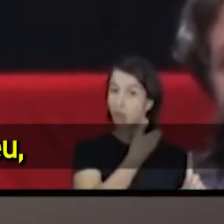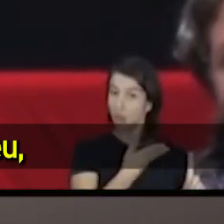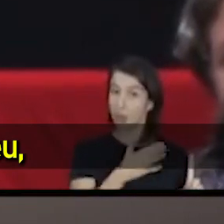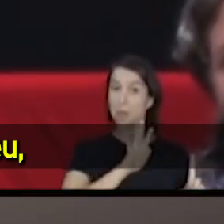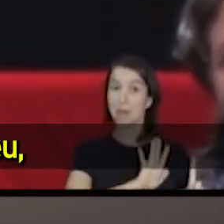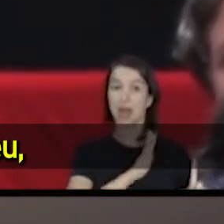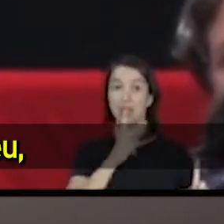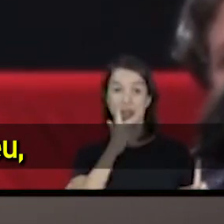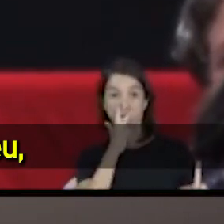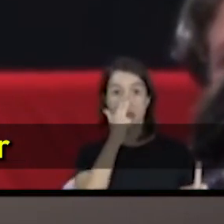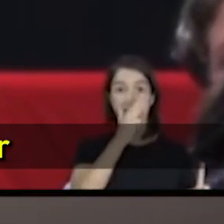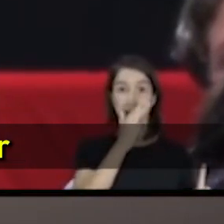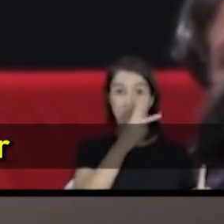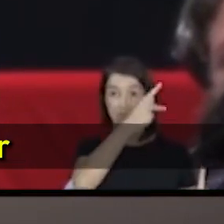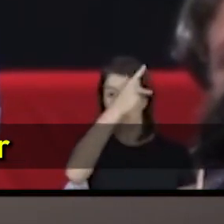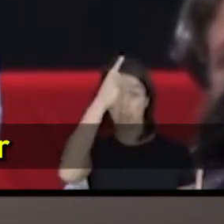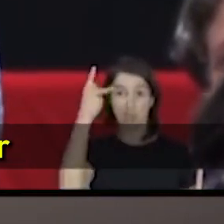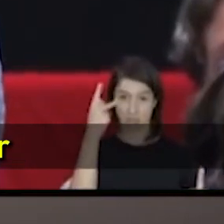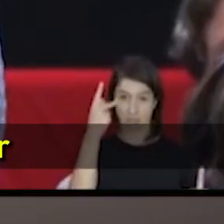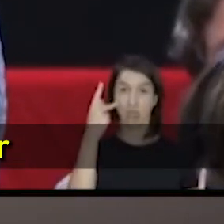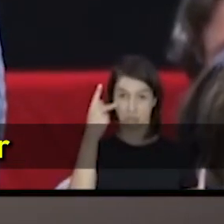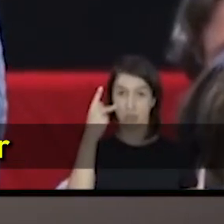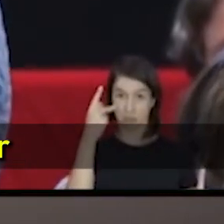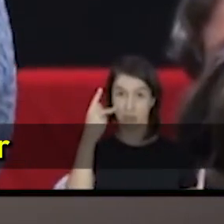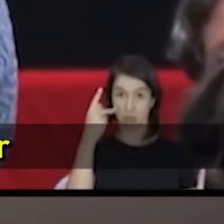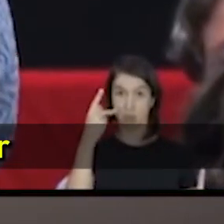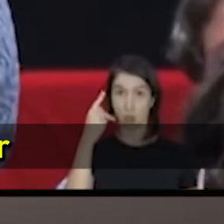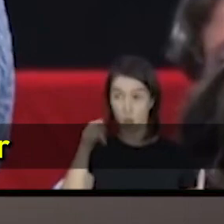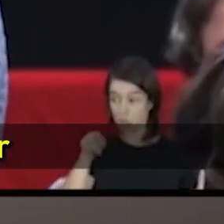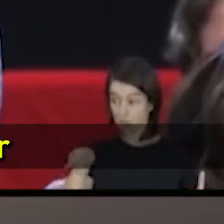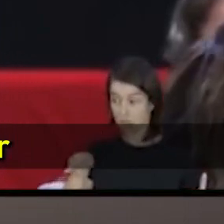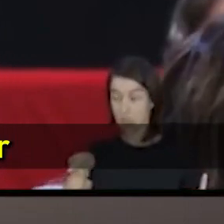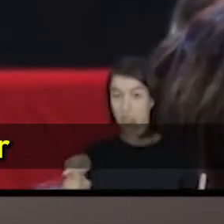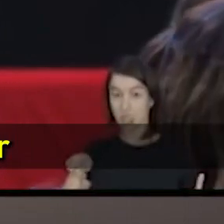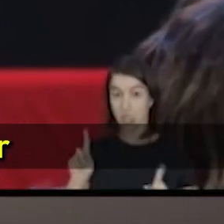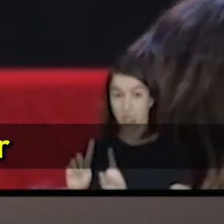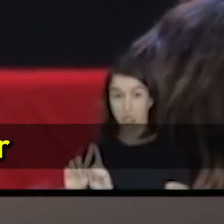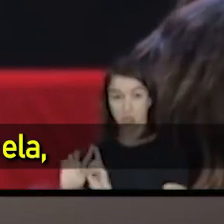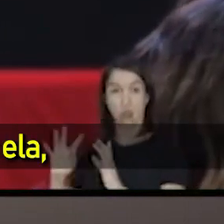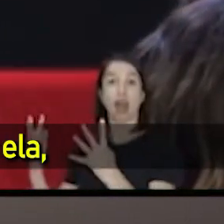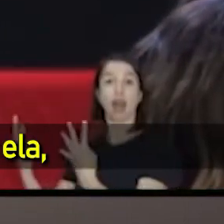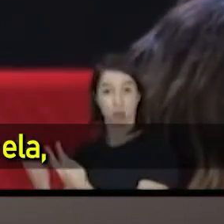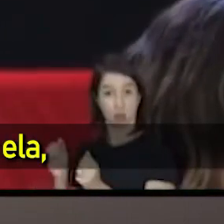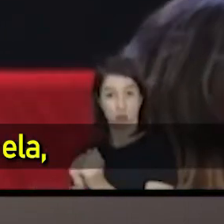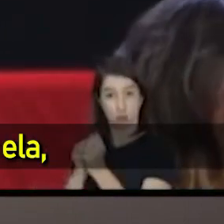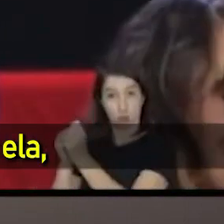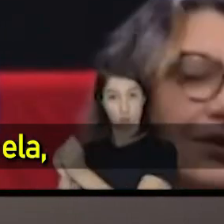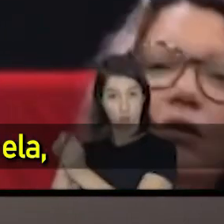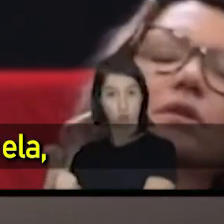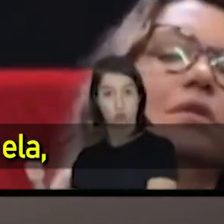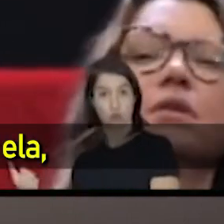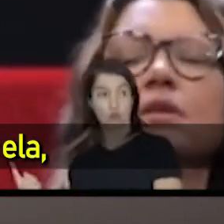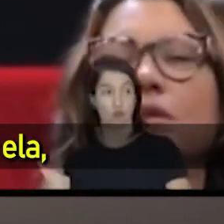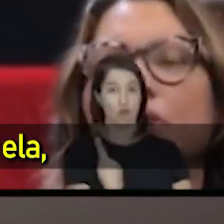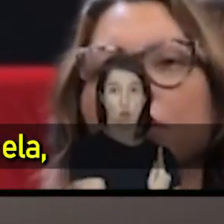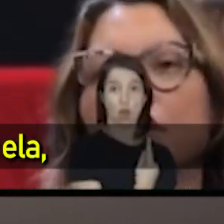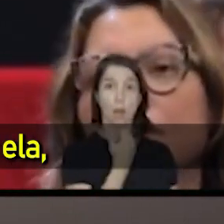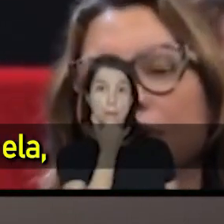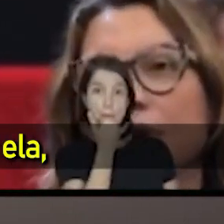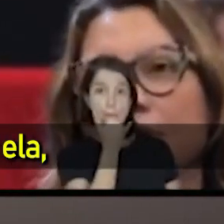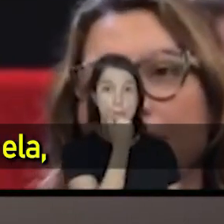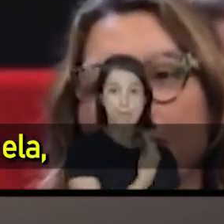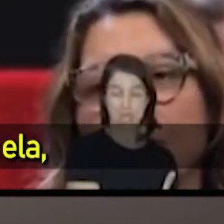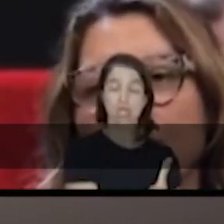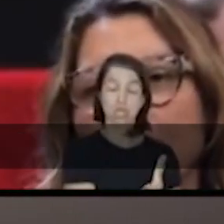pessoas ligadas ao cara que ofendeu estavam lá pedindo desculpa, ela não pôde atender. E eu, em qualquer momento dessa,